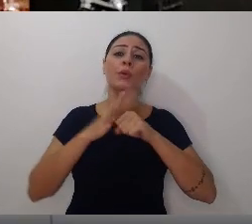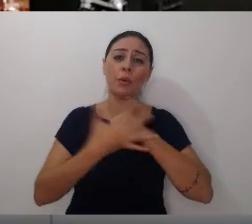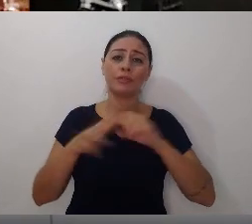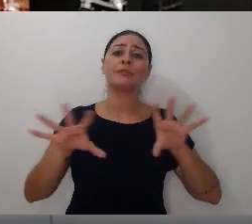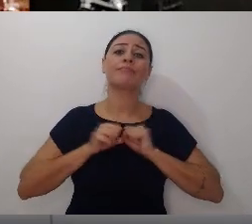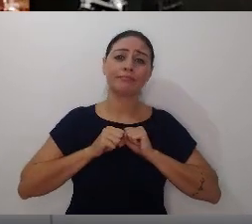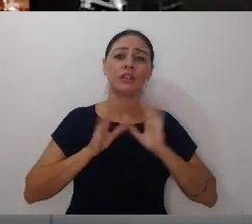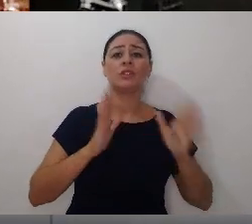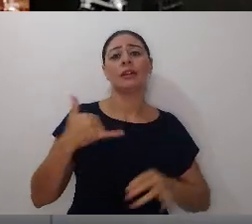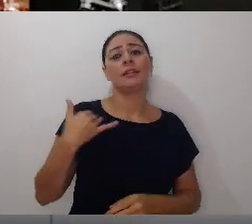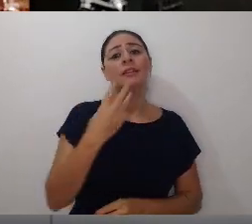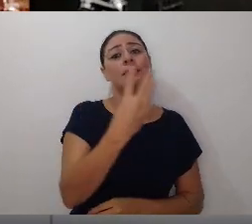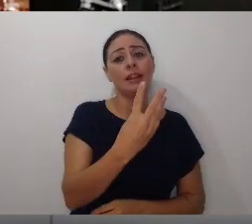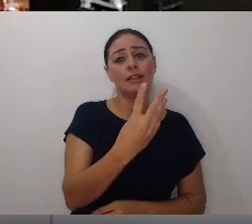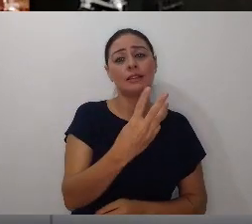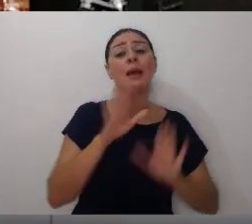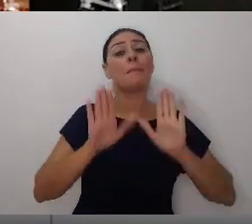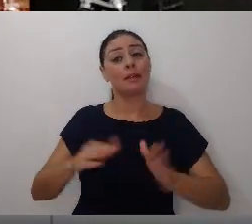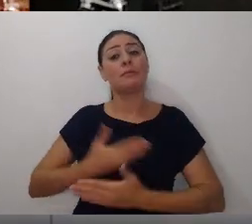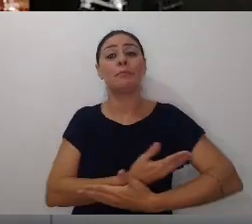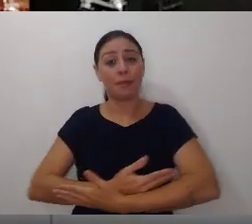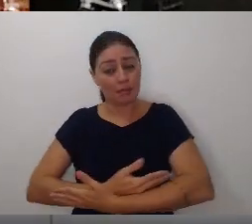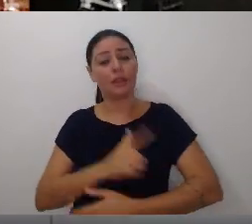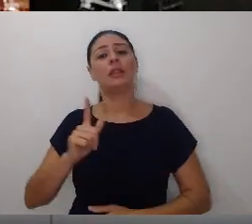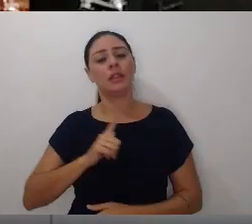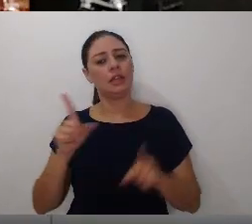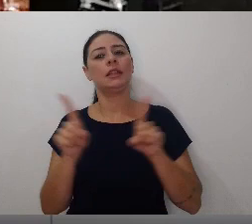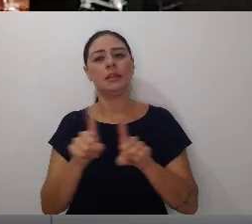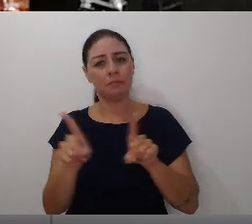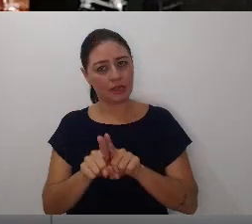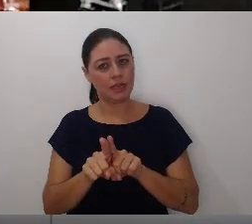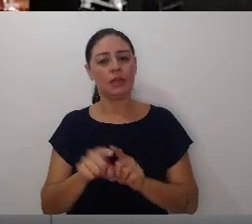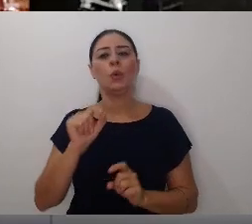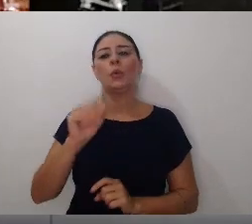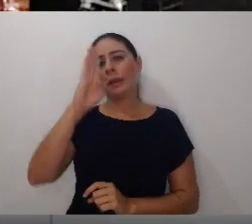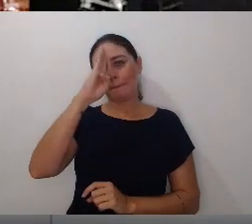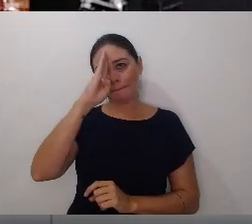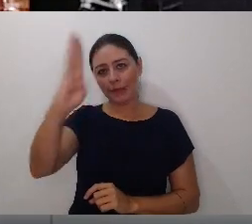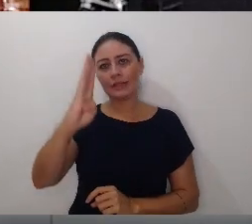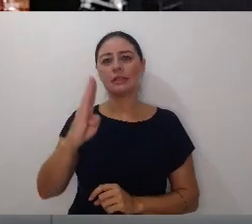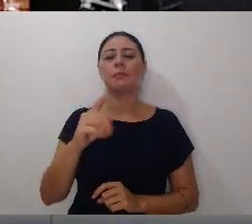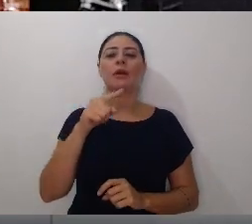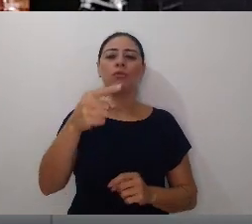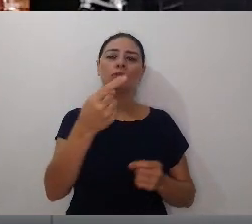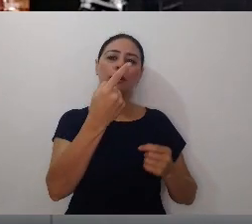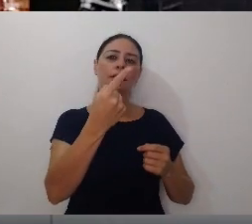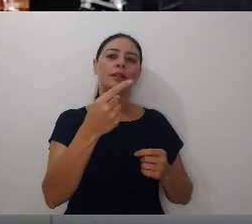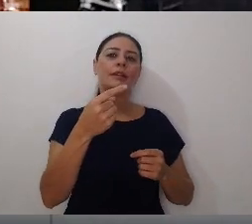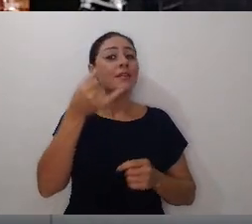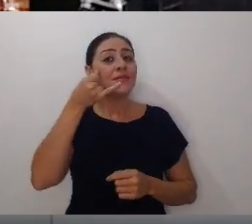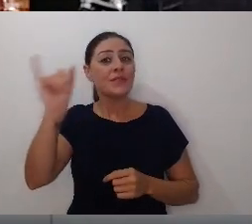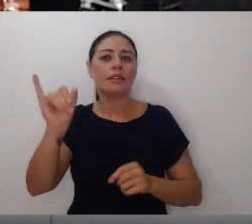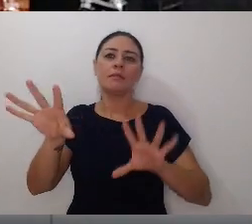deu reagente. Então, ele era maior, tinha 3 anos, mas bebezinho tem também. E o que é o principal